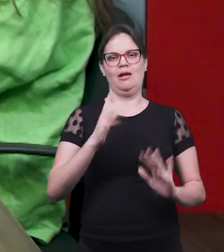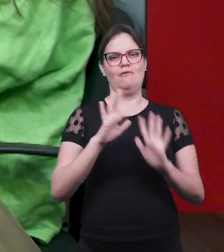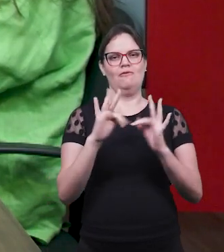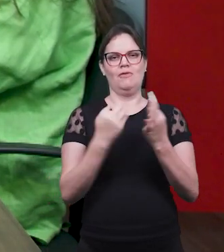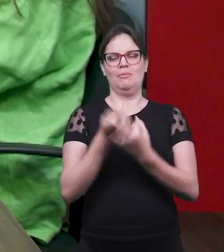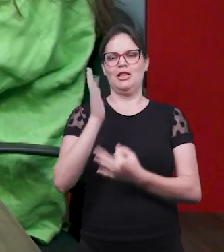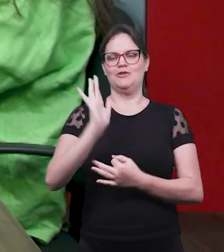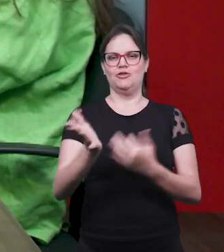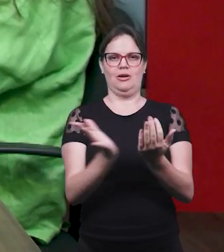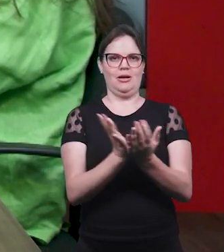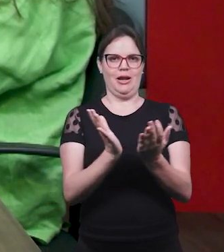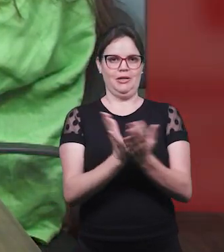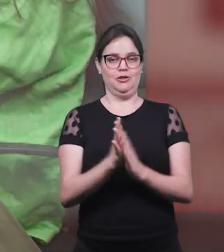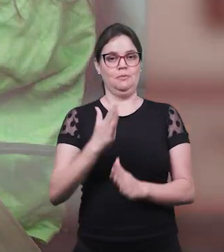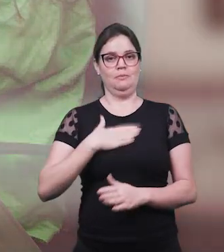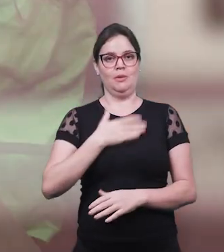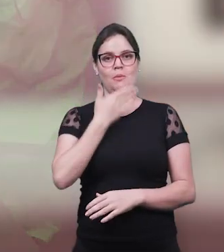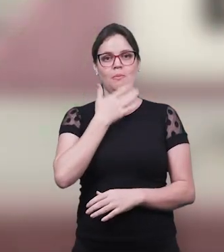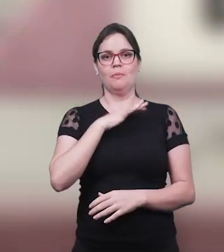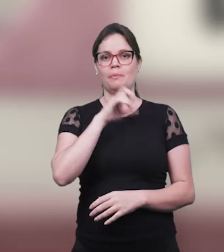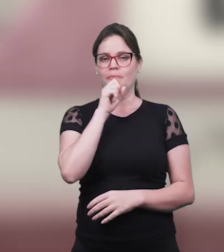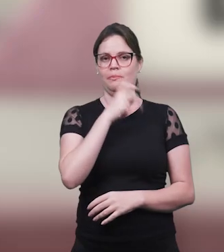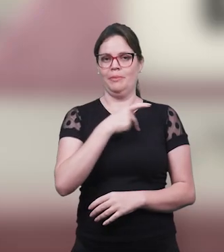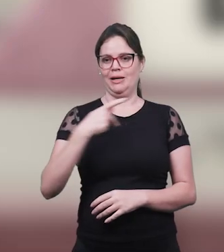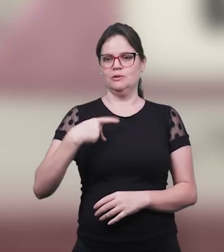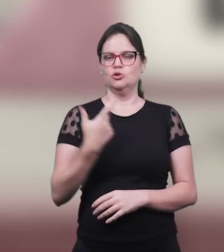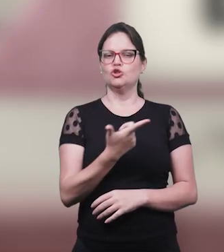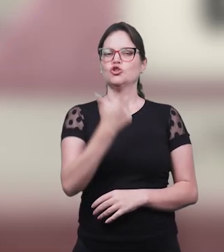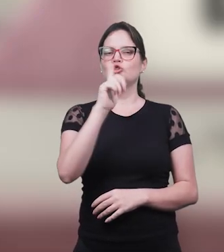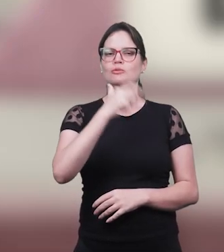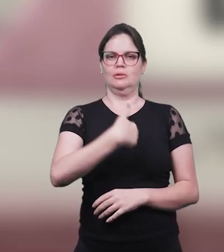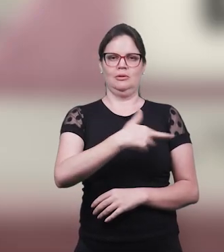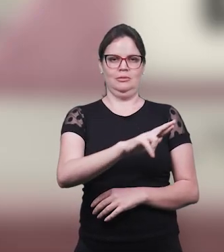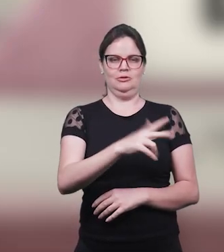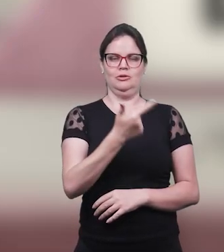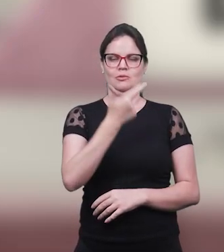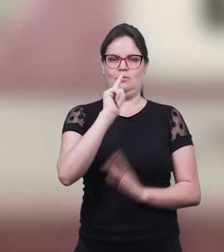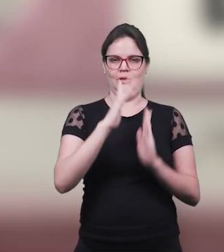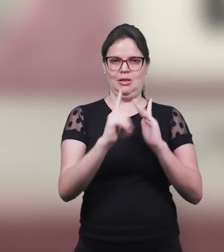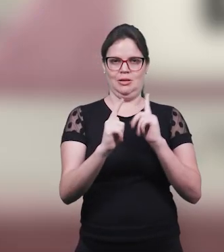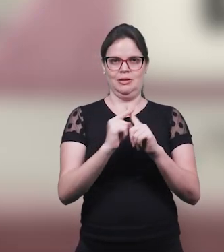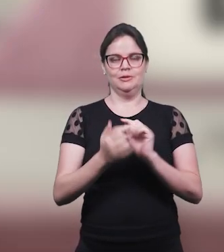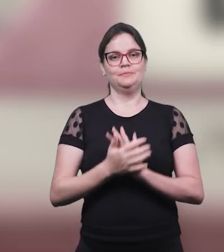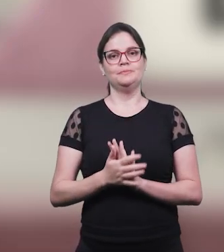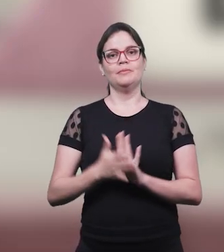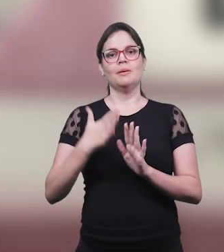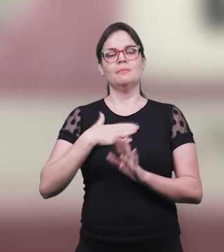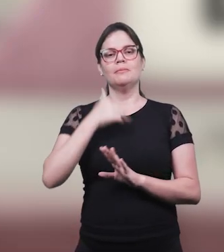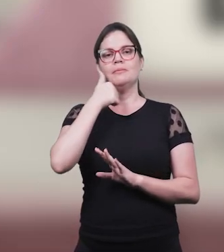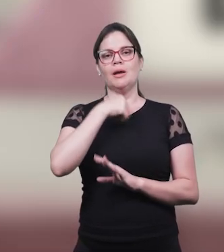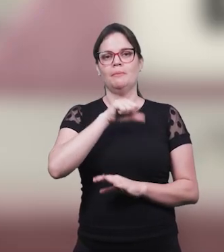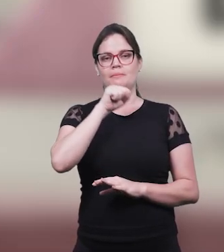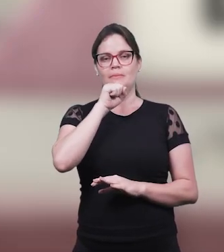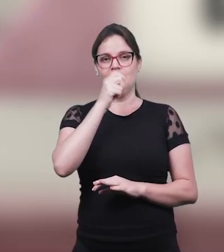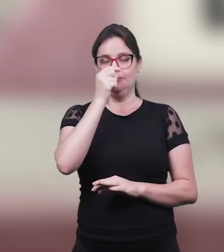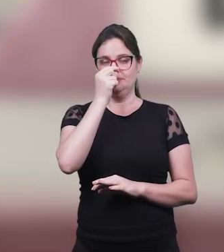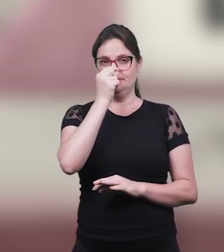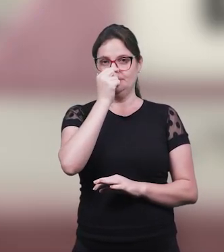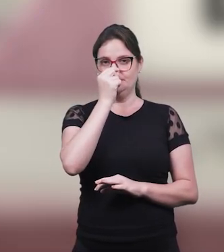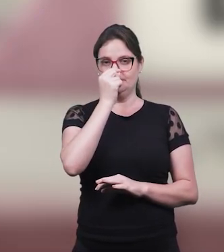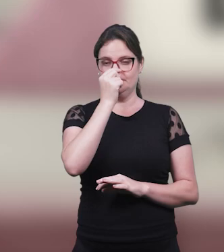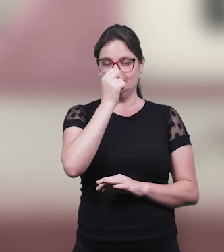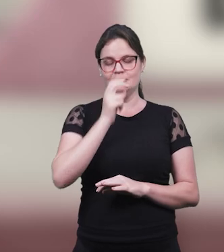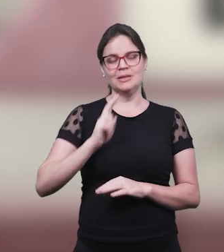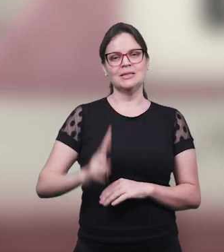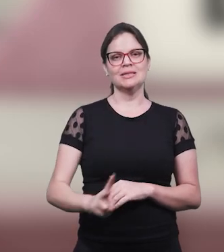evangélico. Meu pai era pastor, né, de uma outra denominação, e minha mãe sempre foi